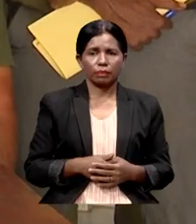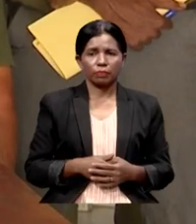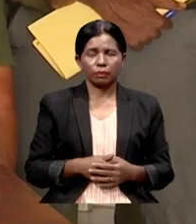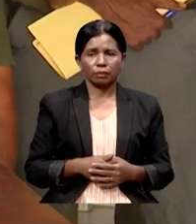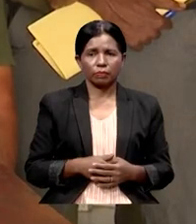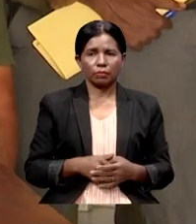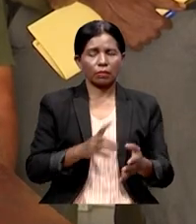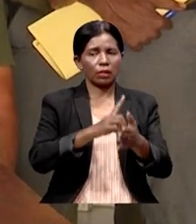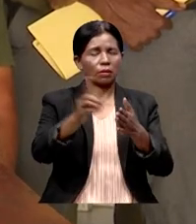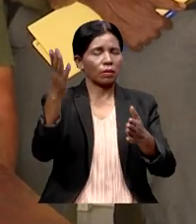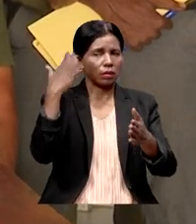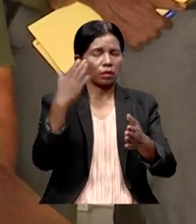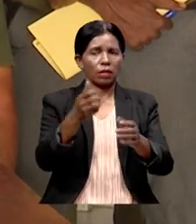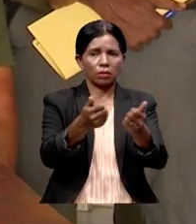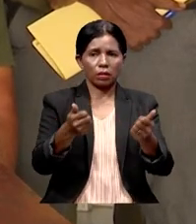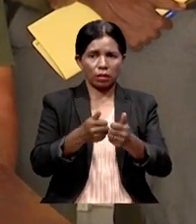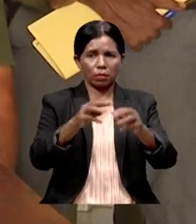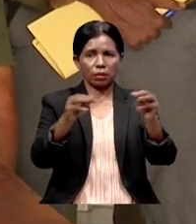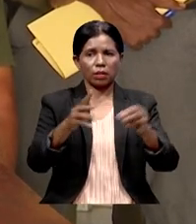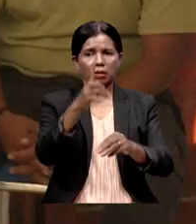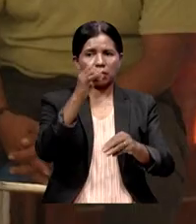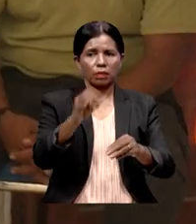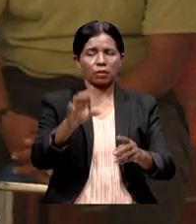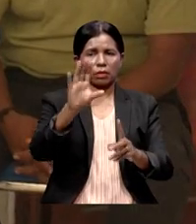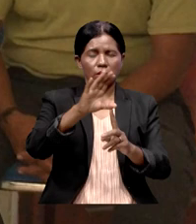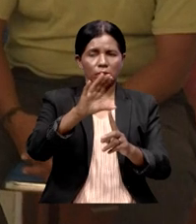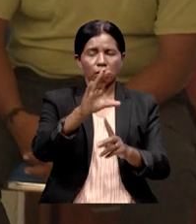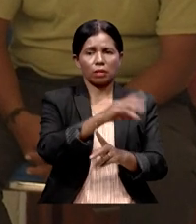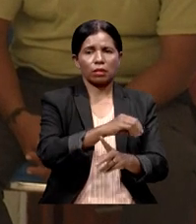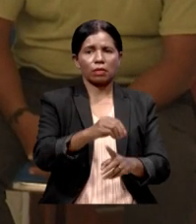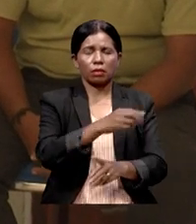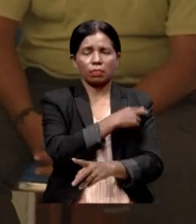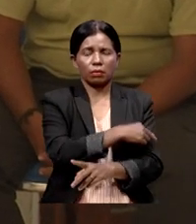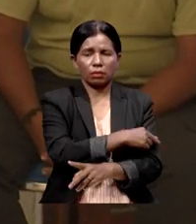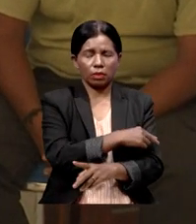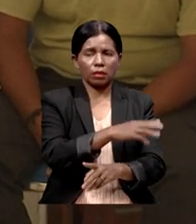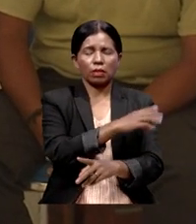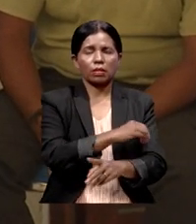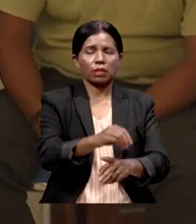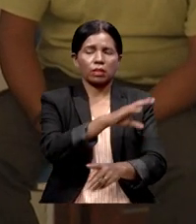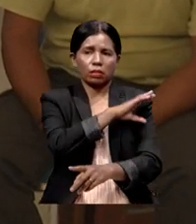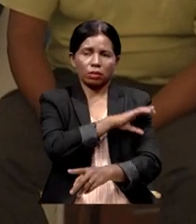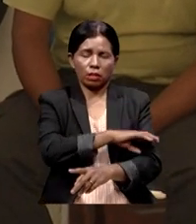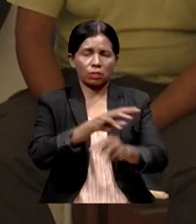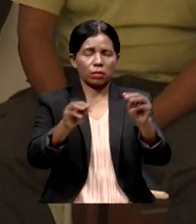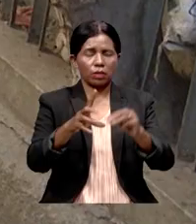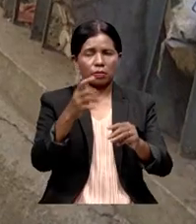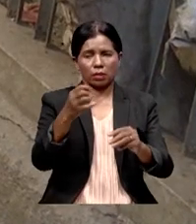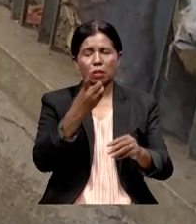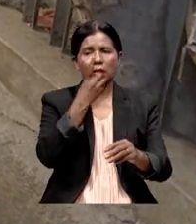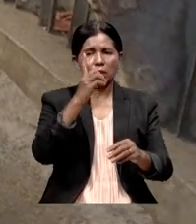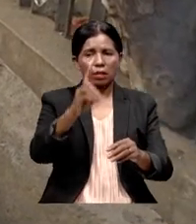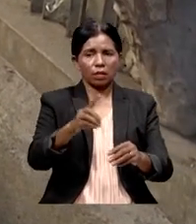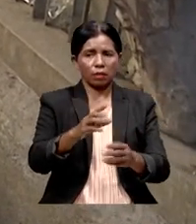E a semana coto parte da autoridade do município de Ili, Lihusisefe, guardas de estado do município de Ili, halo declaração com a Babé Moço, ba